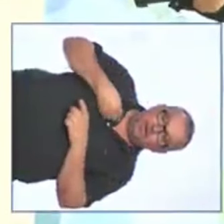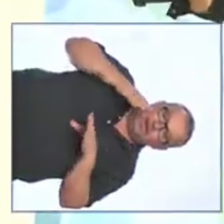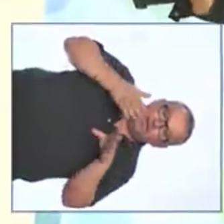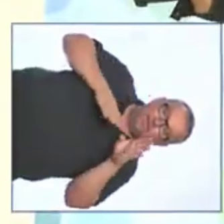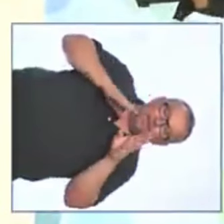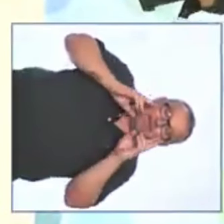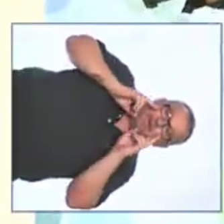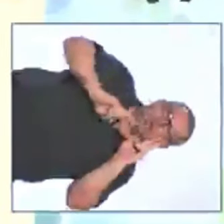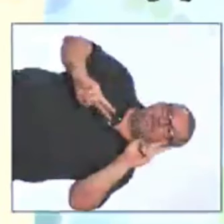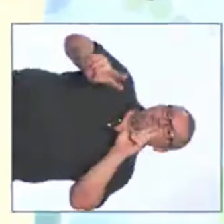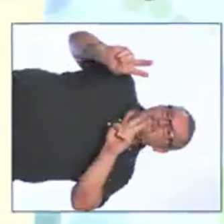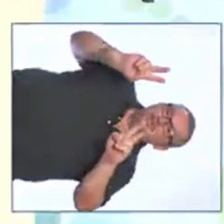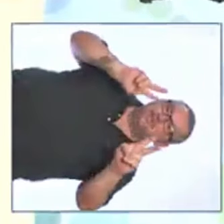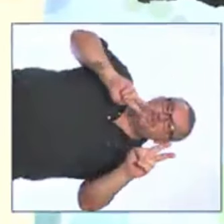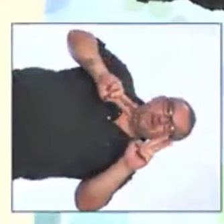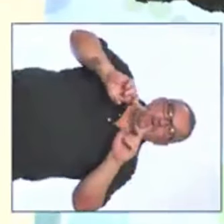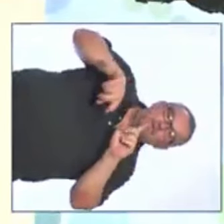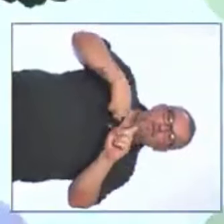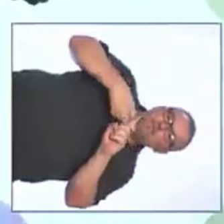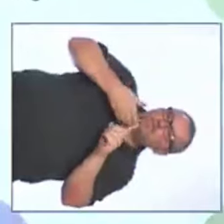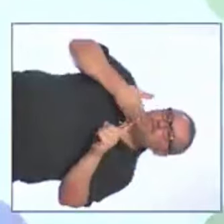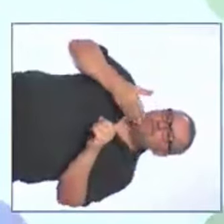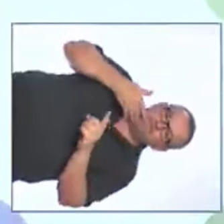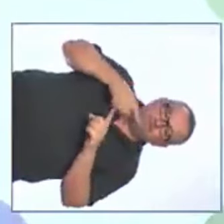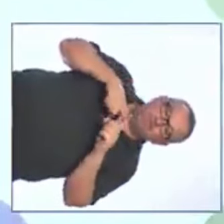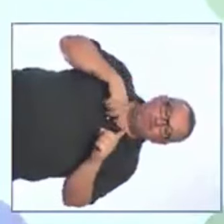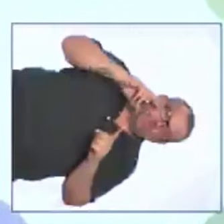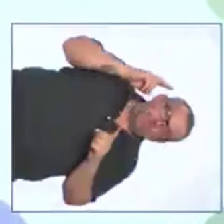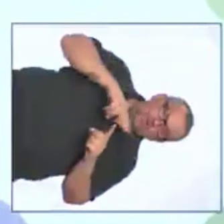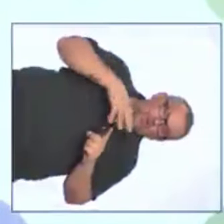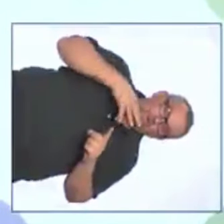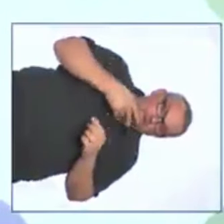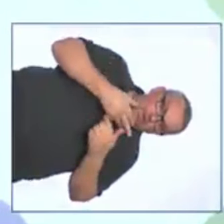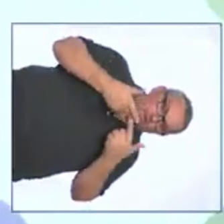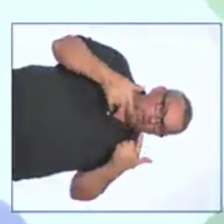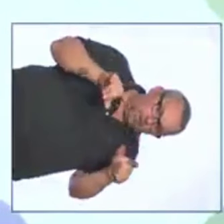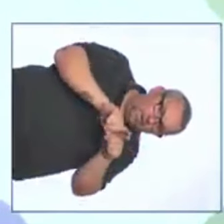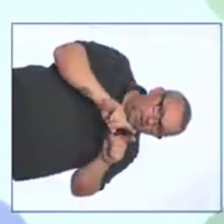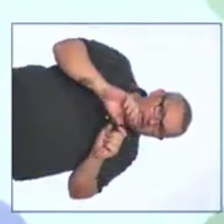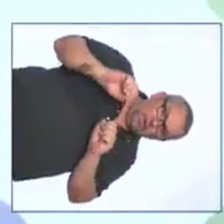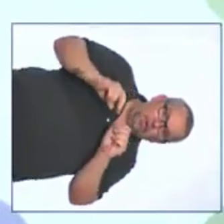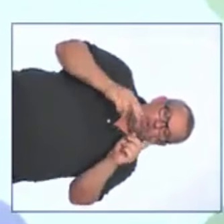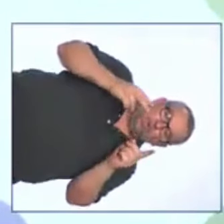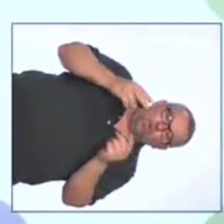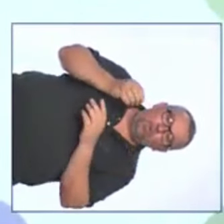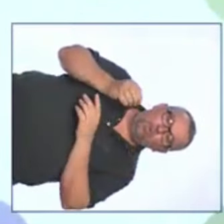visual e é muito mais fácil você tirar uma noção de alguma coisa ou você